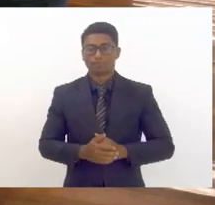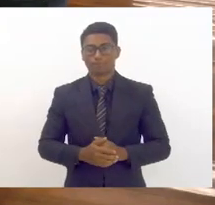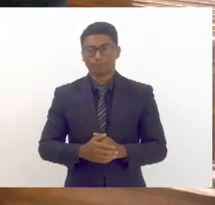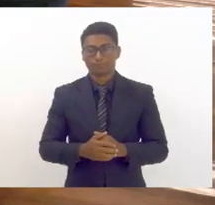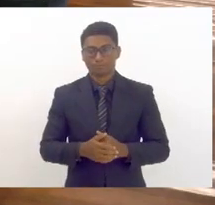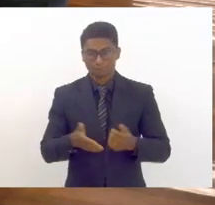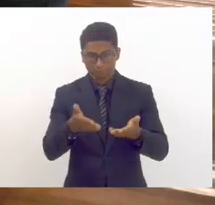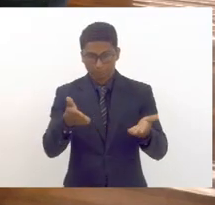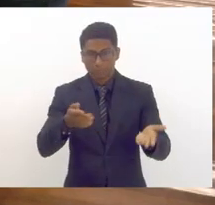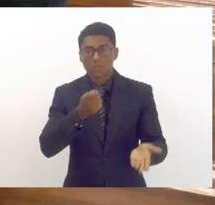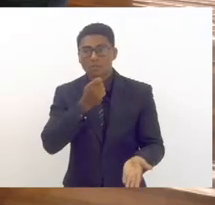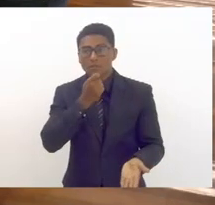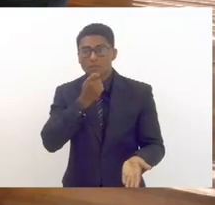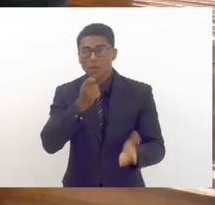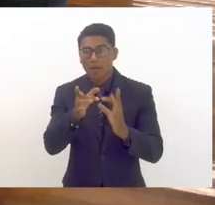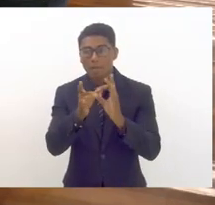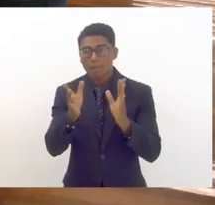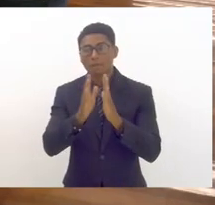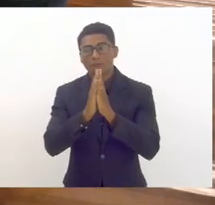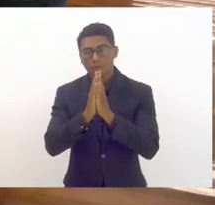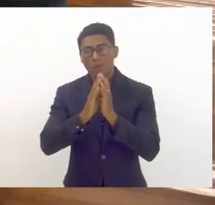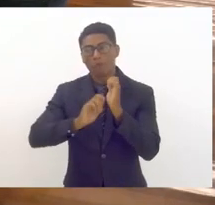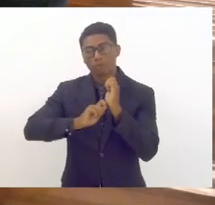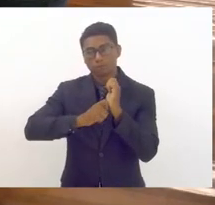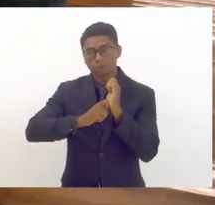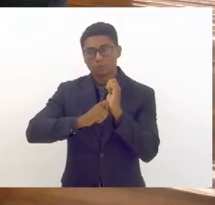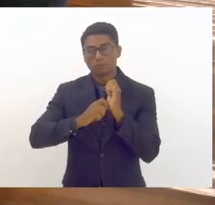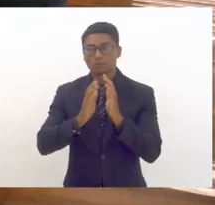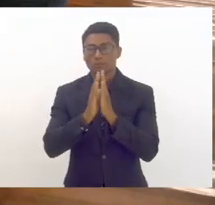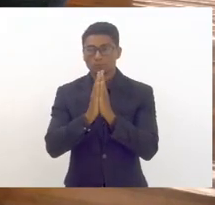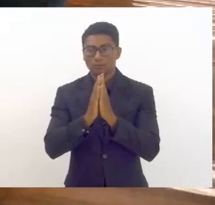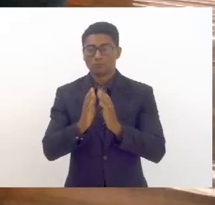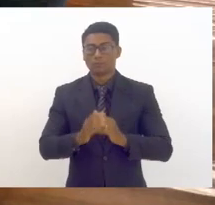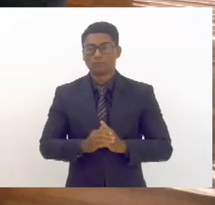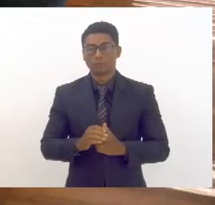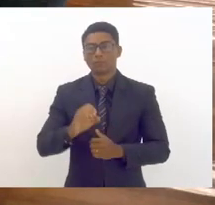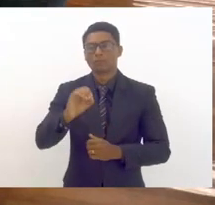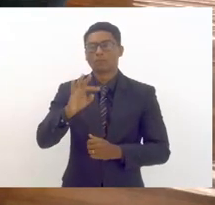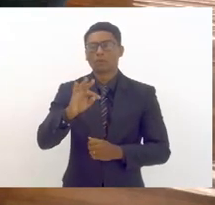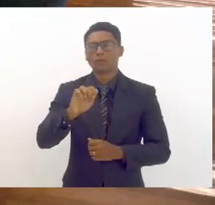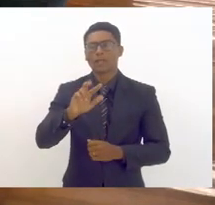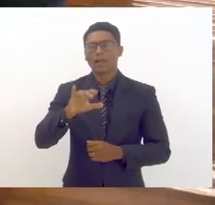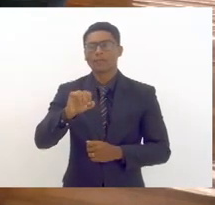Quem tiver com o microfone aberto, fechar, por favor. Otávio, teu microfone está aberto.